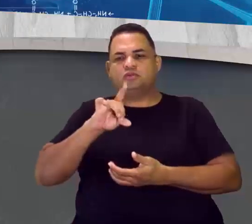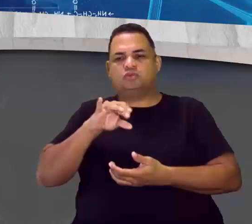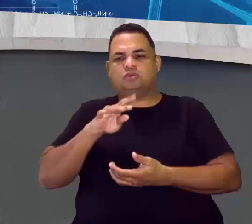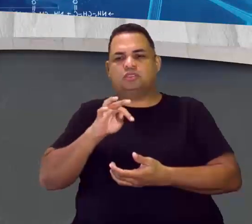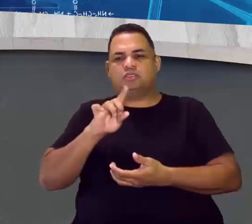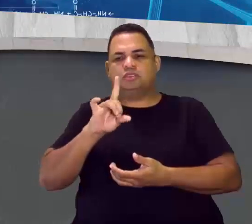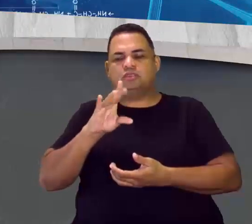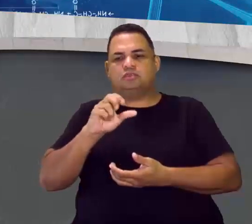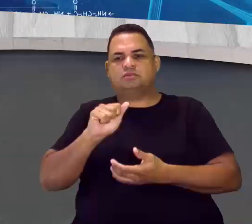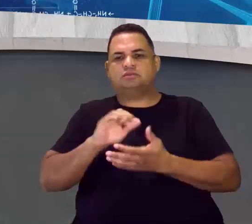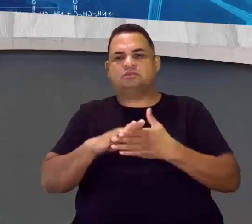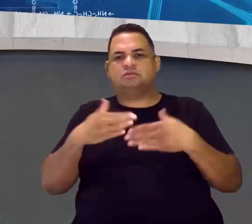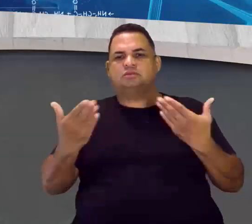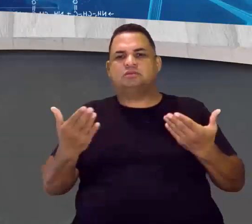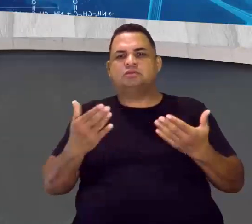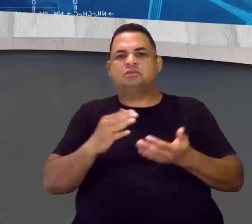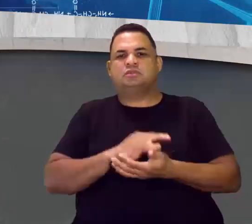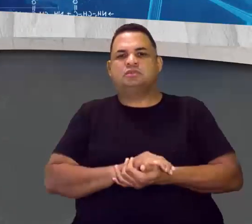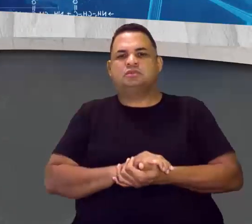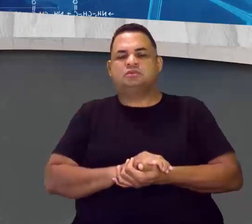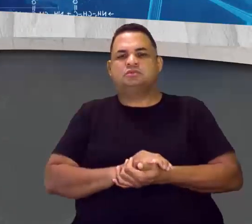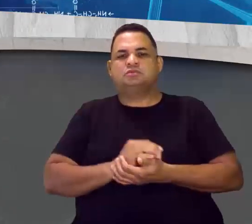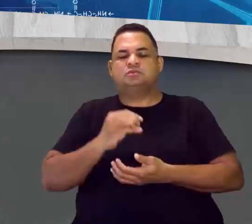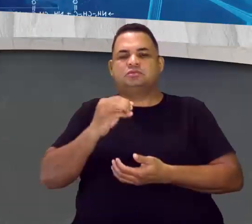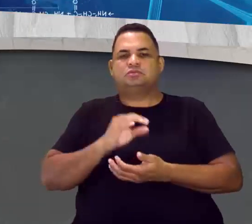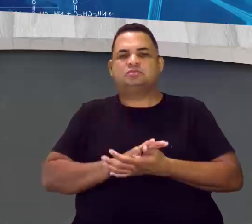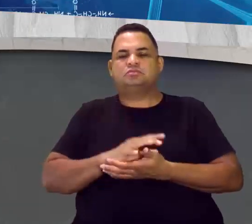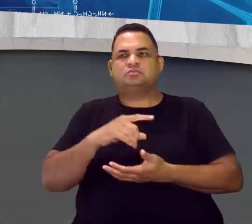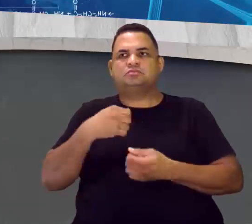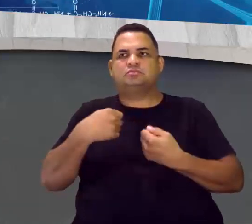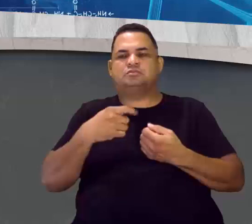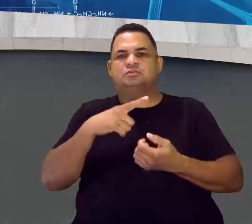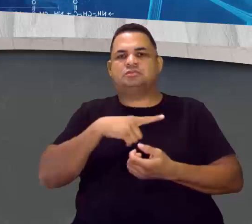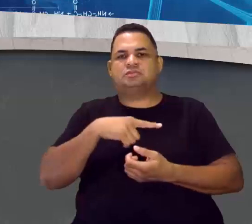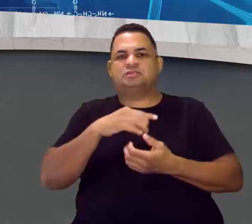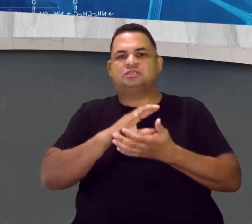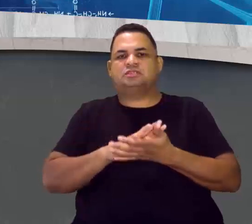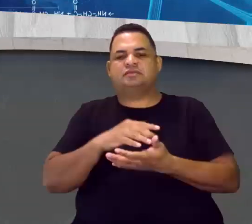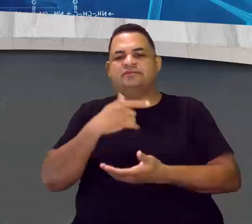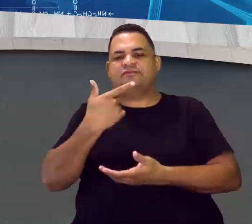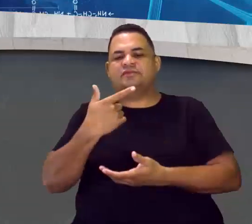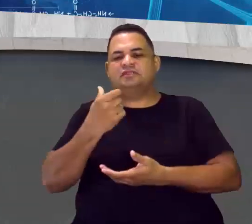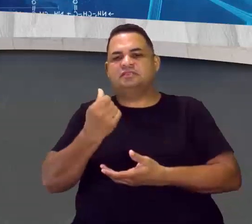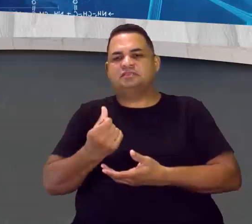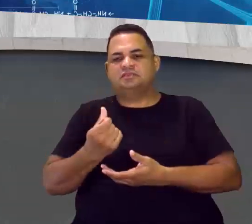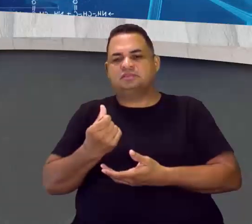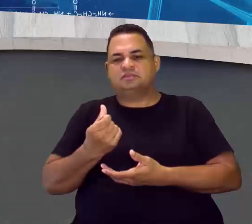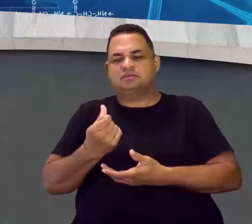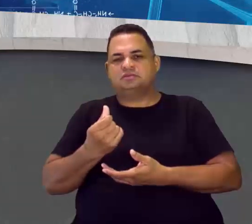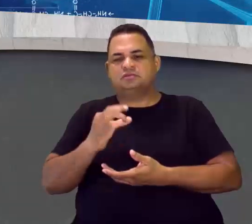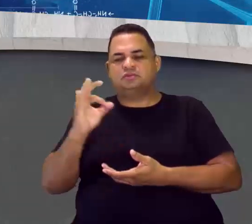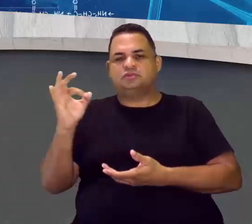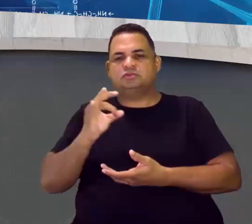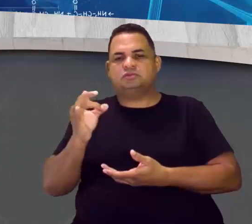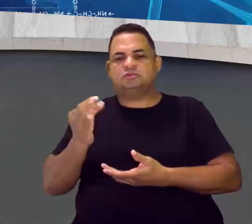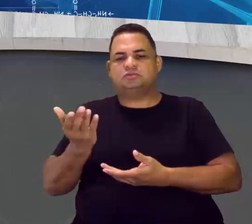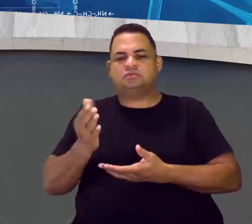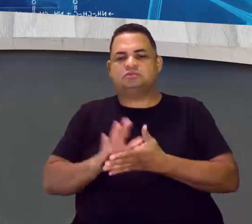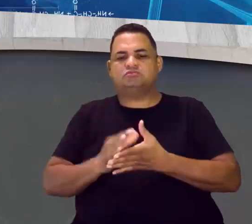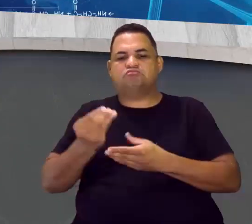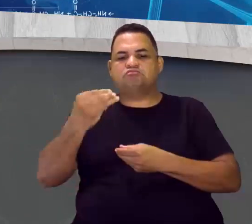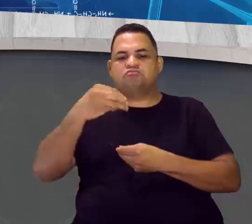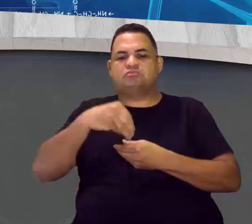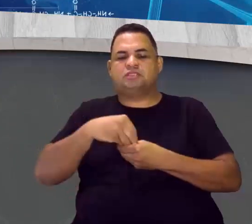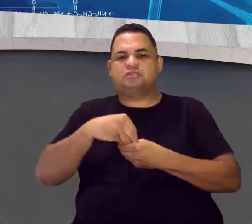atualmente, para ser adulterada a gasolina, ela deve ter mais de que 26% de álcool na sua composição.